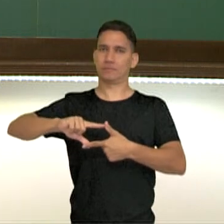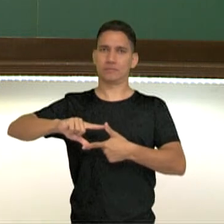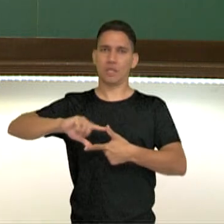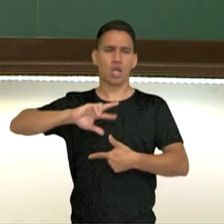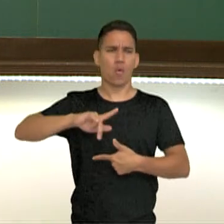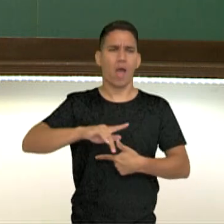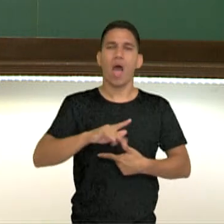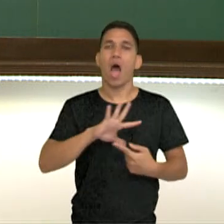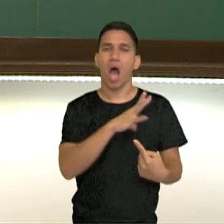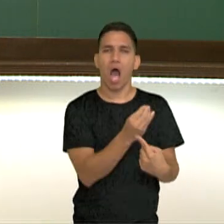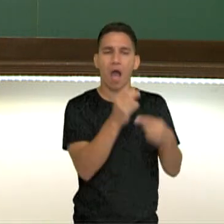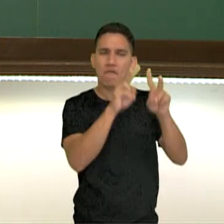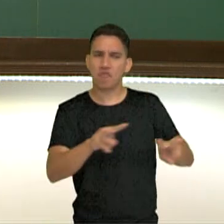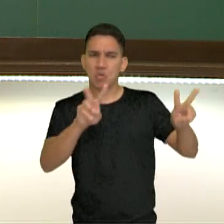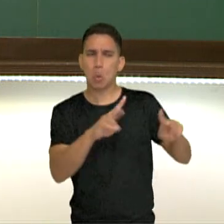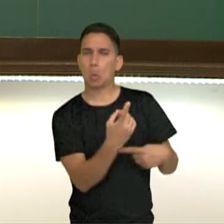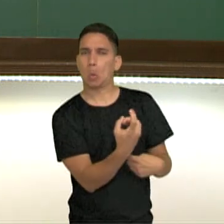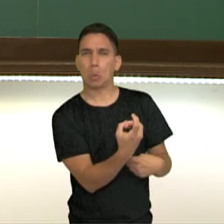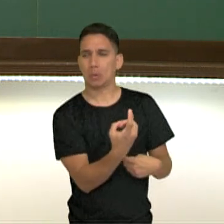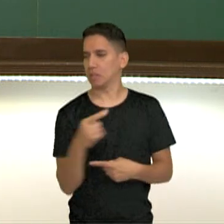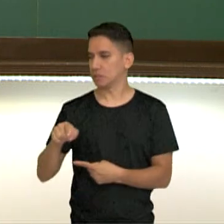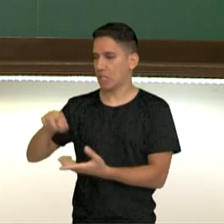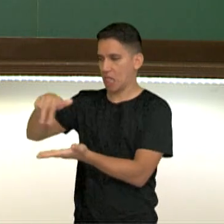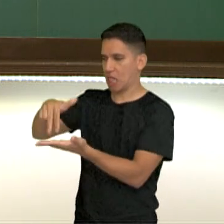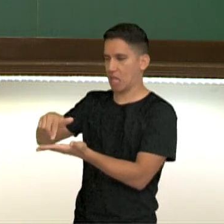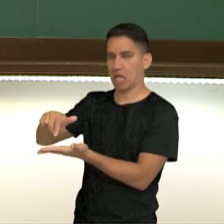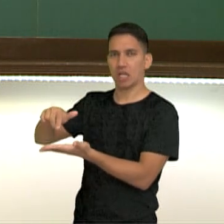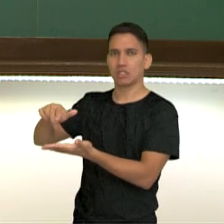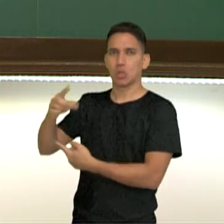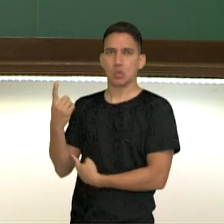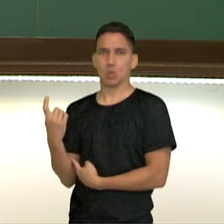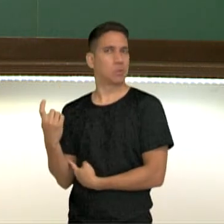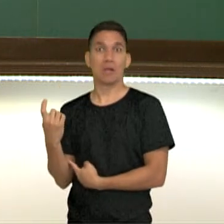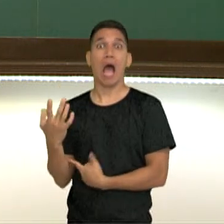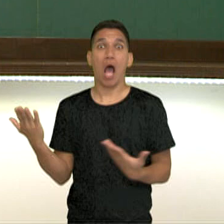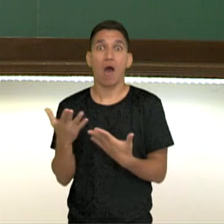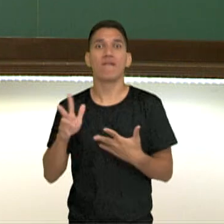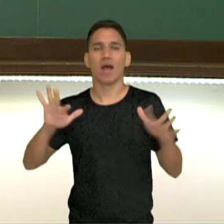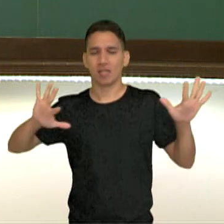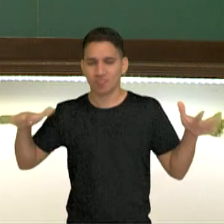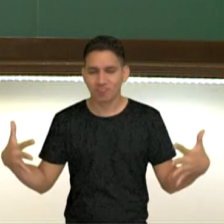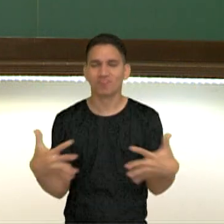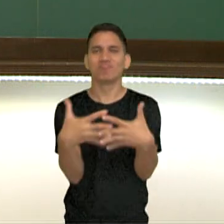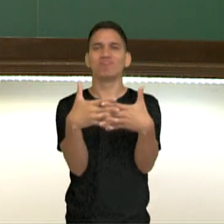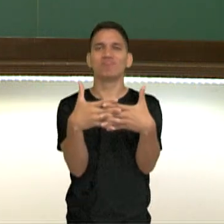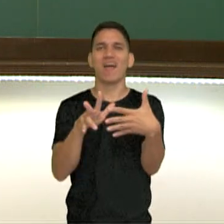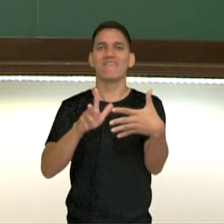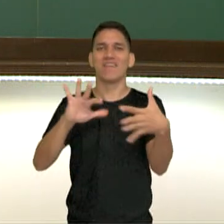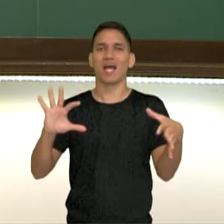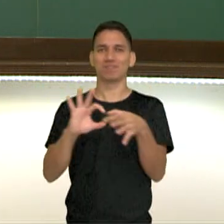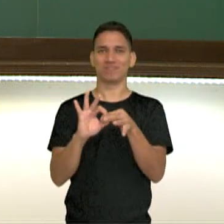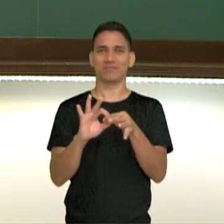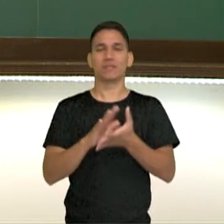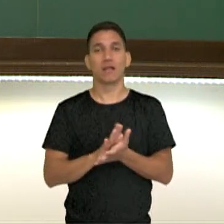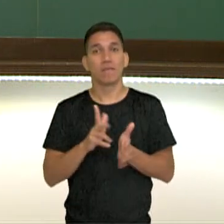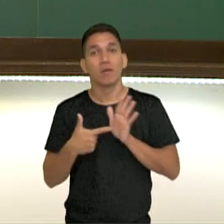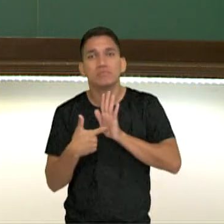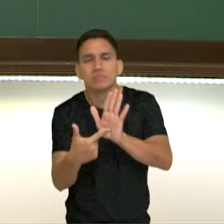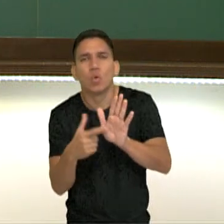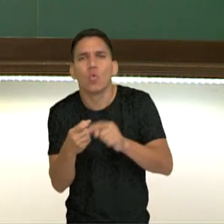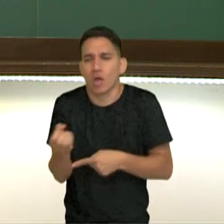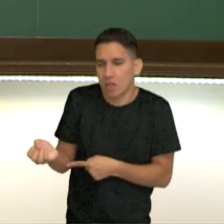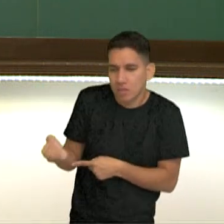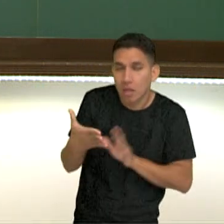nem dança fala por si só. Agora elas vão mesclar-se, vão casar, né? E vão trazer